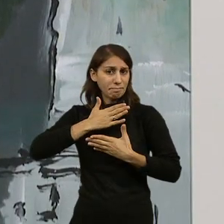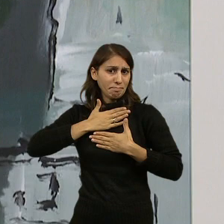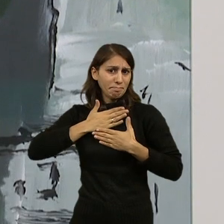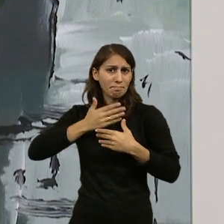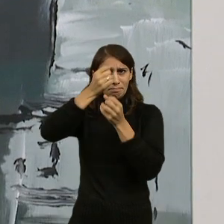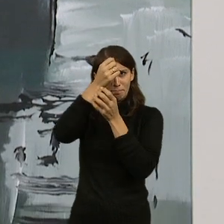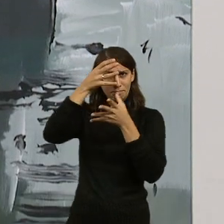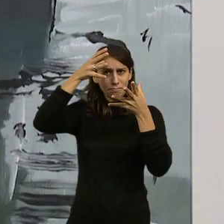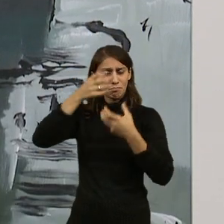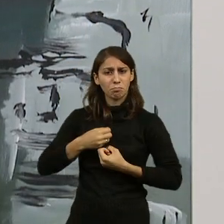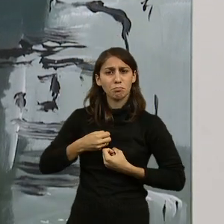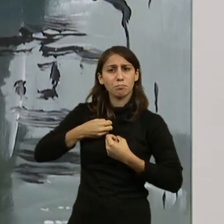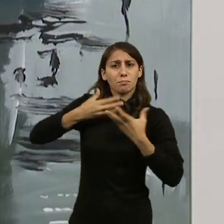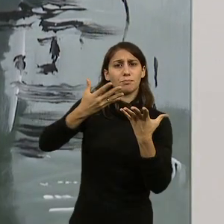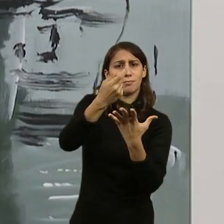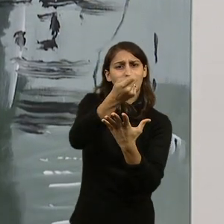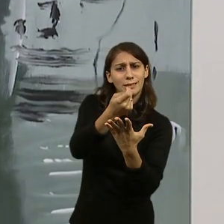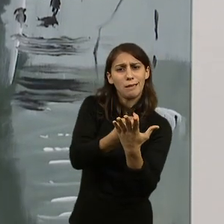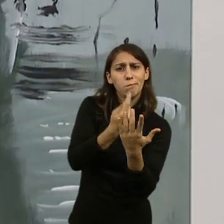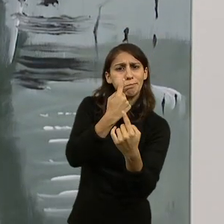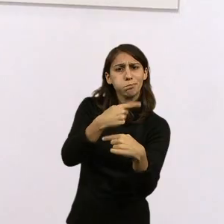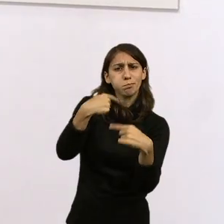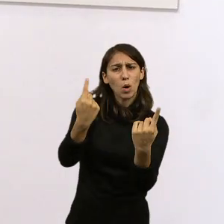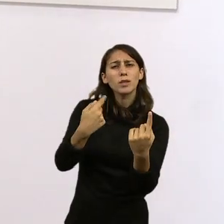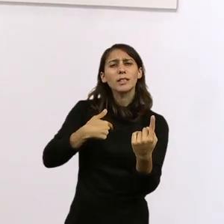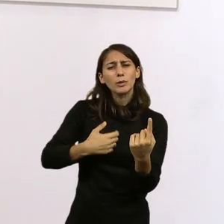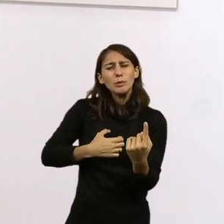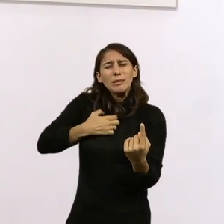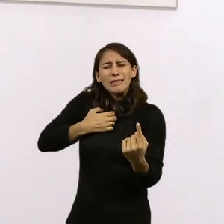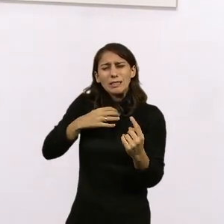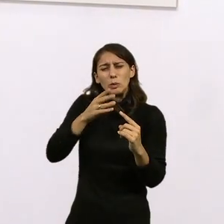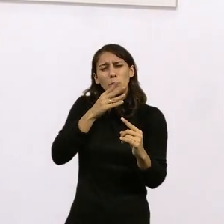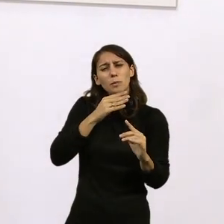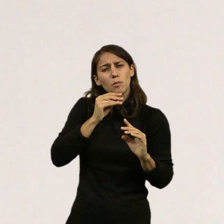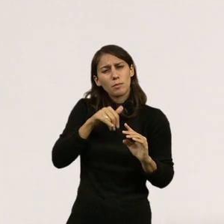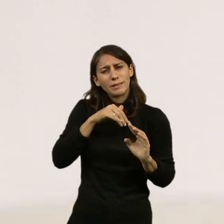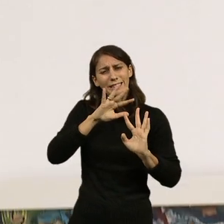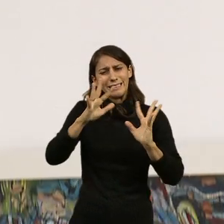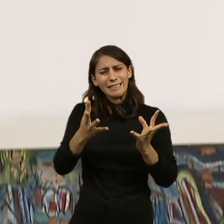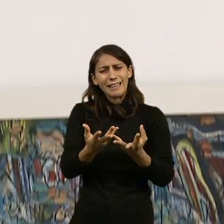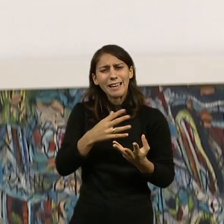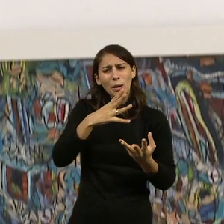forma de dizer aquilo que sinto que é o planeta em que vivo, o mundo em que vivo e o tempo atual.